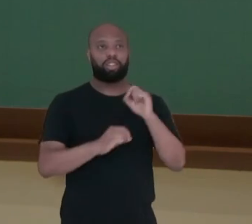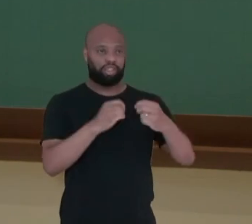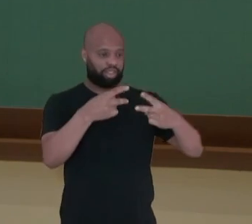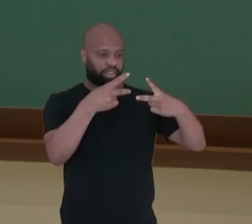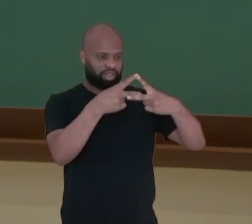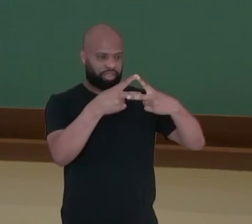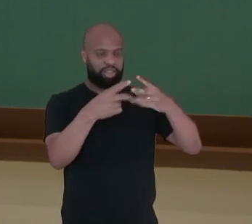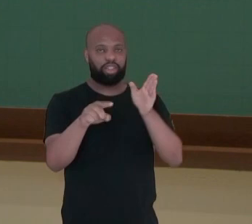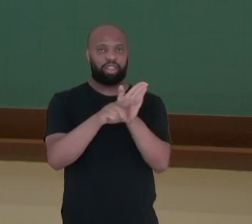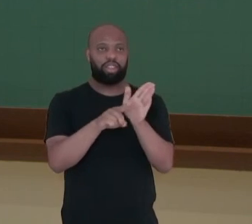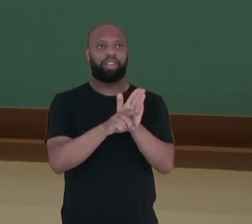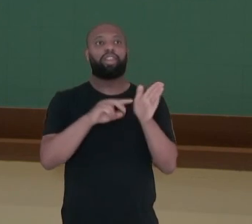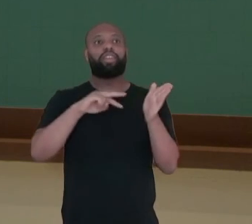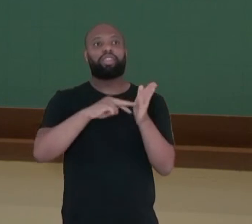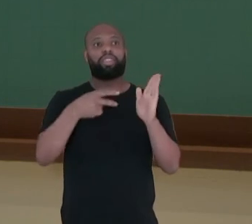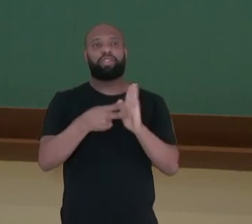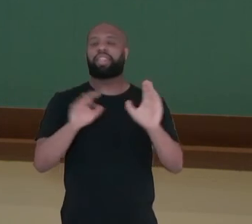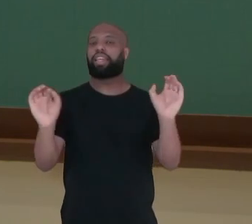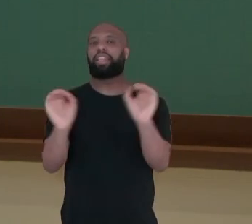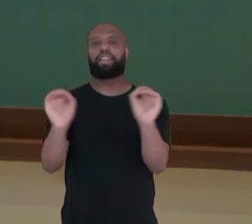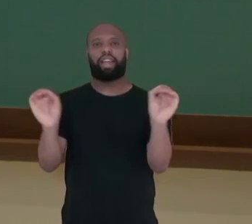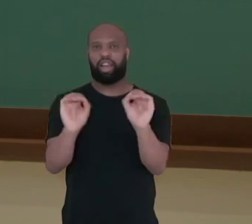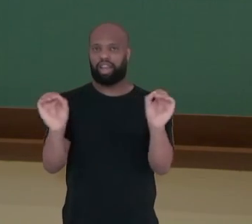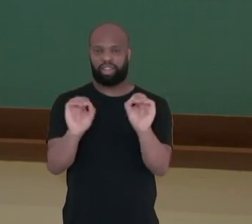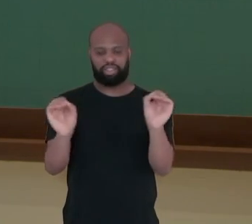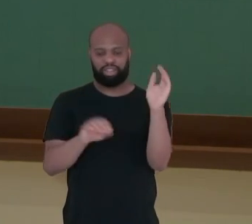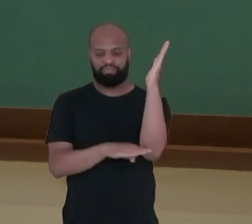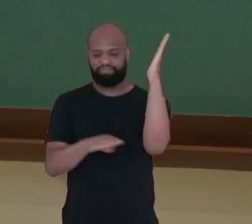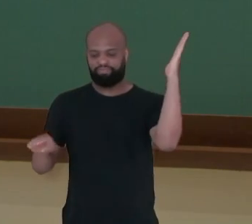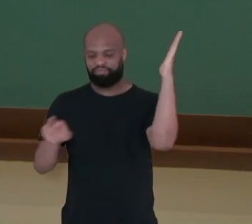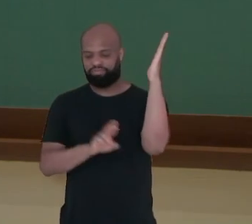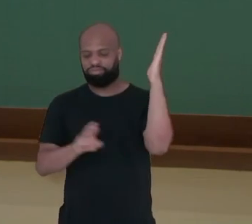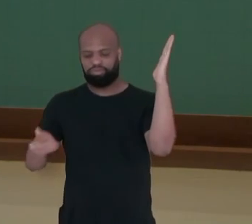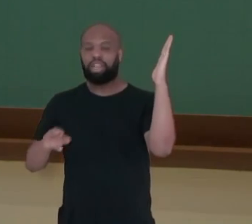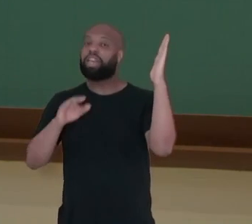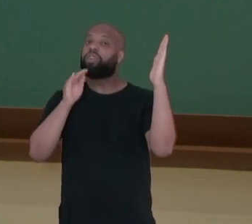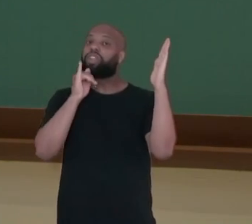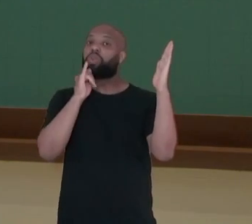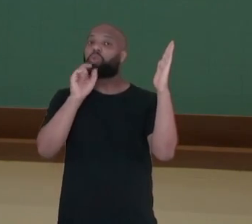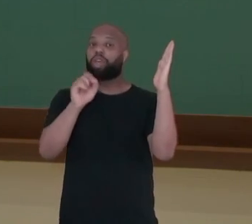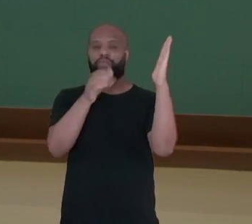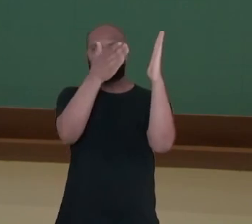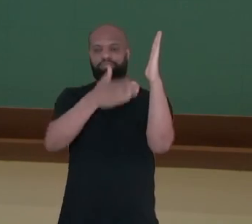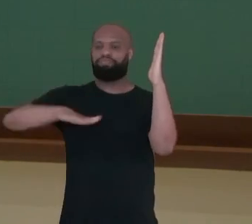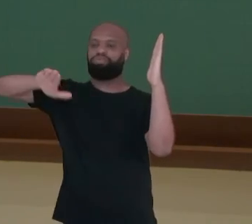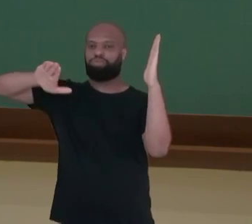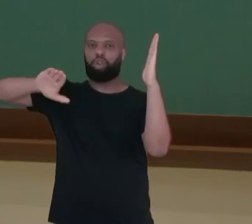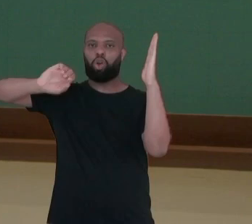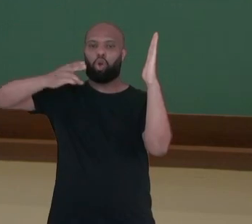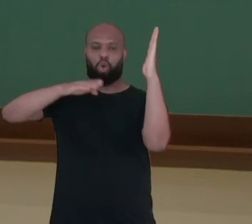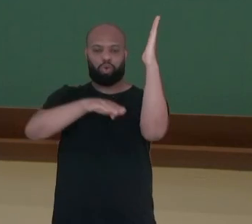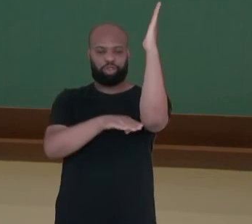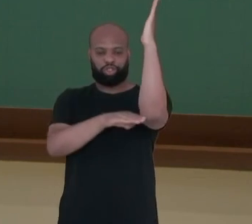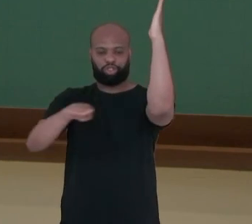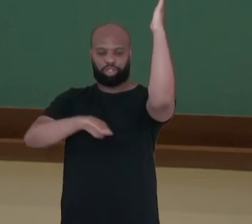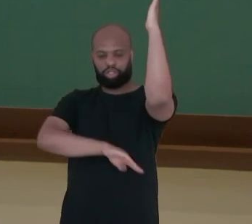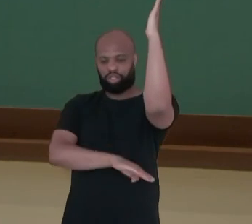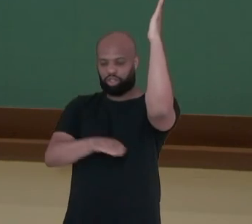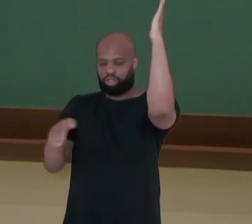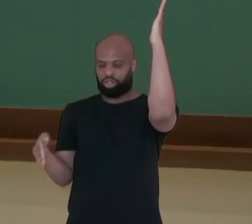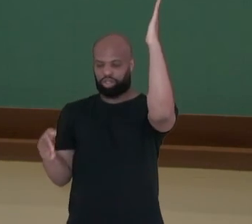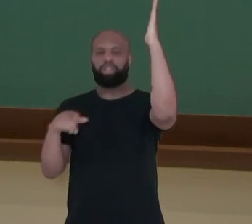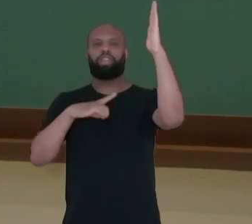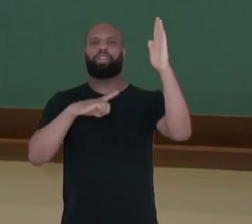zero é quando eu não tenho raiz real. Ou seja, não corta o eixo X. Está toda para